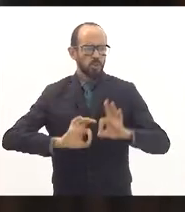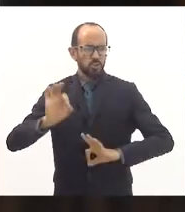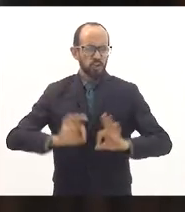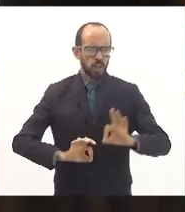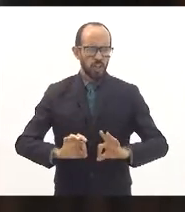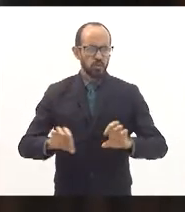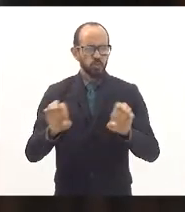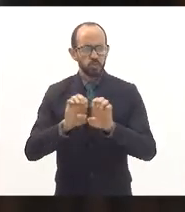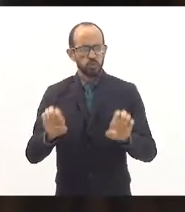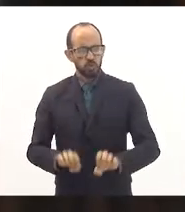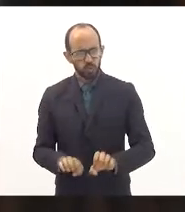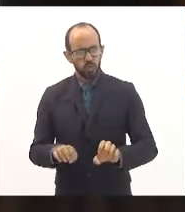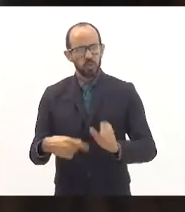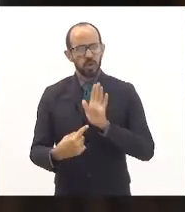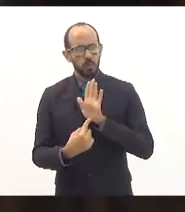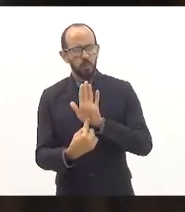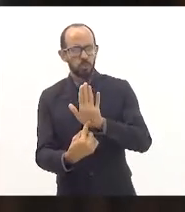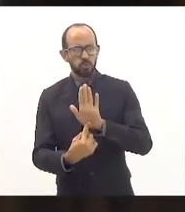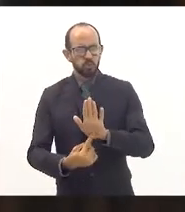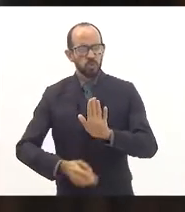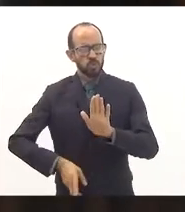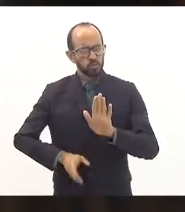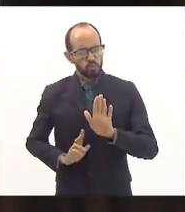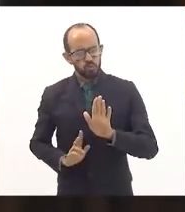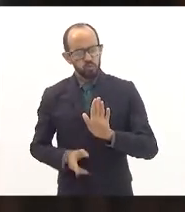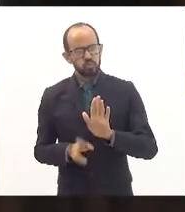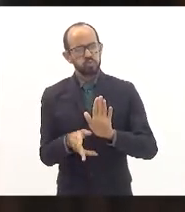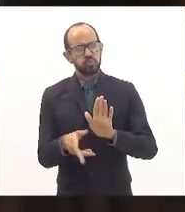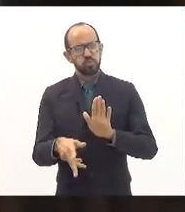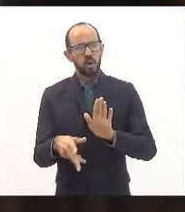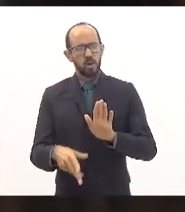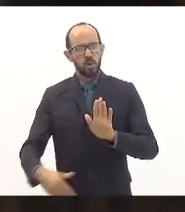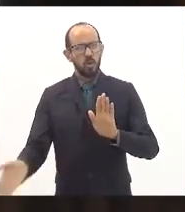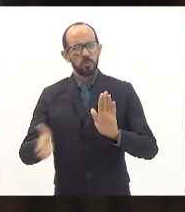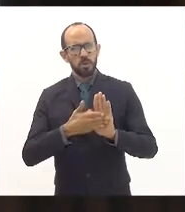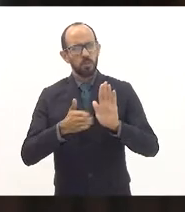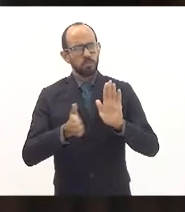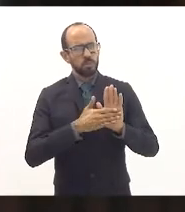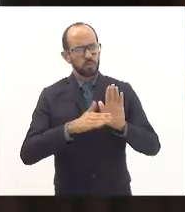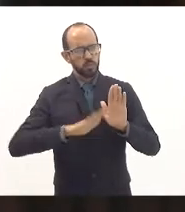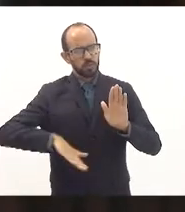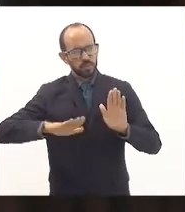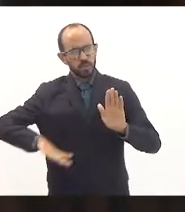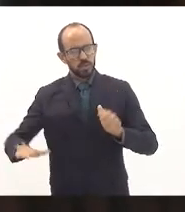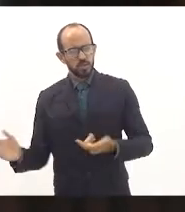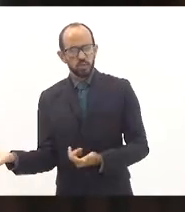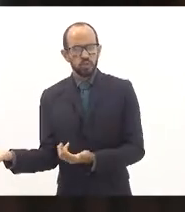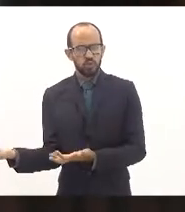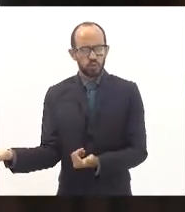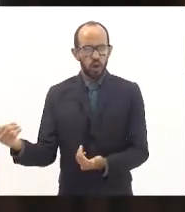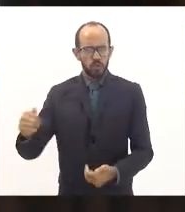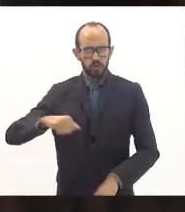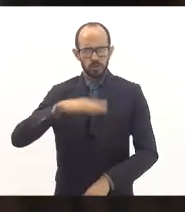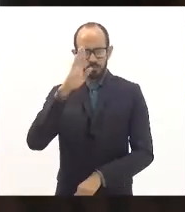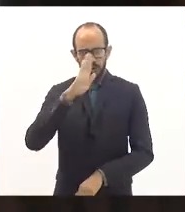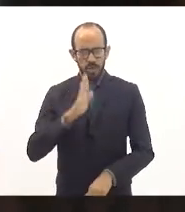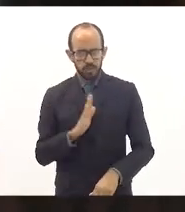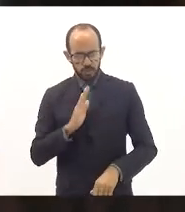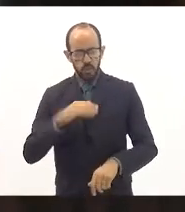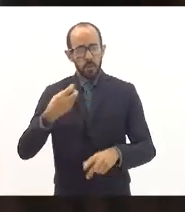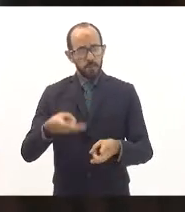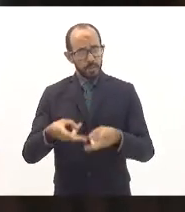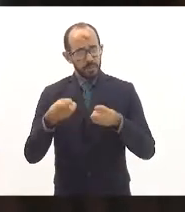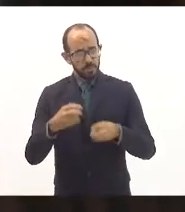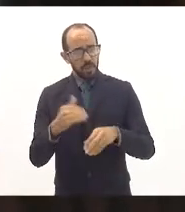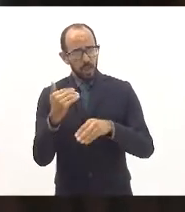demonstrou o seu forte e permanente compromisso com as crianças e jovens do país, sedimentando a ideia de igualdade